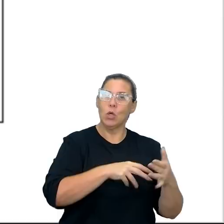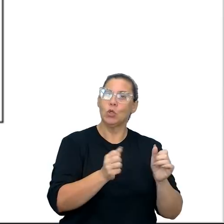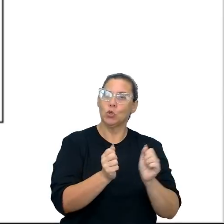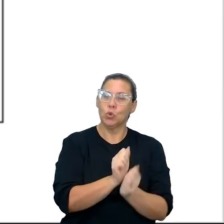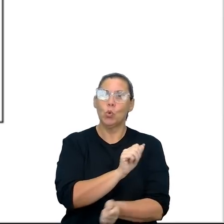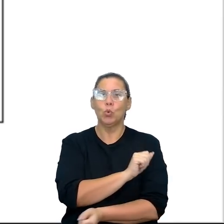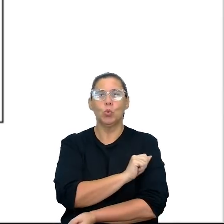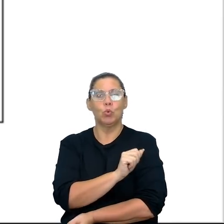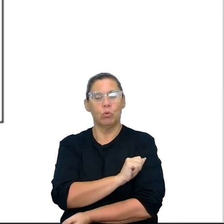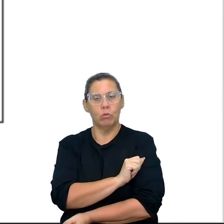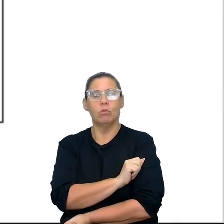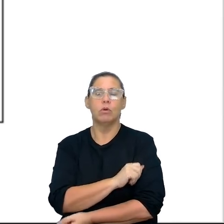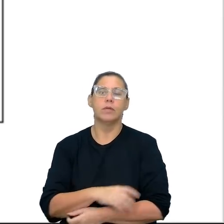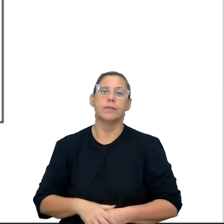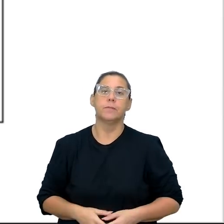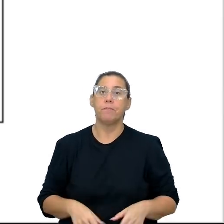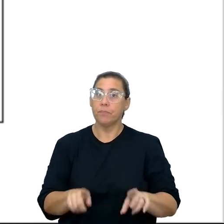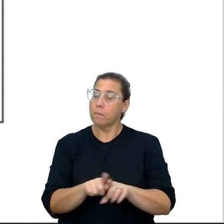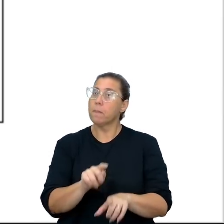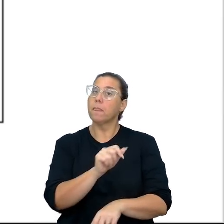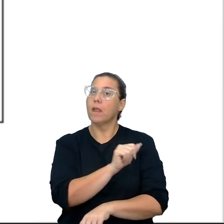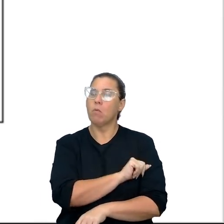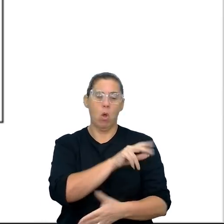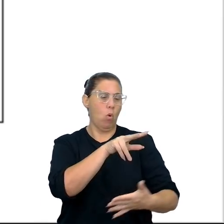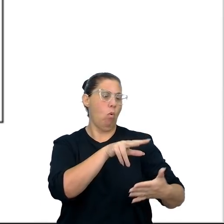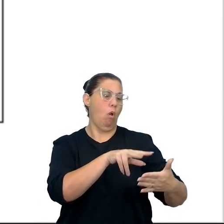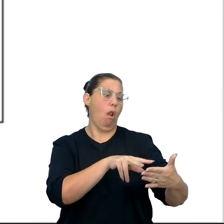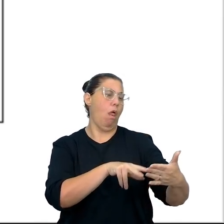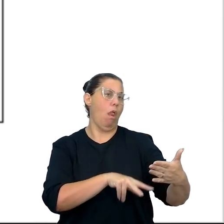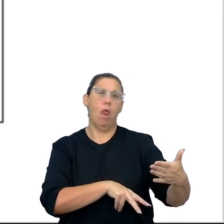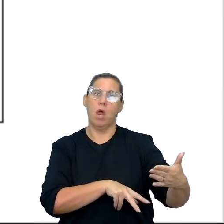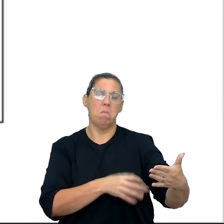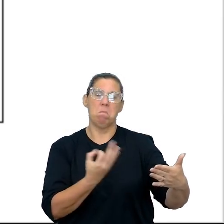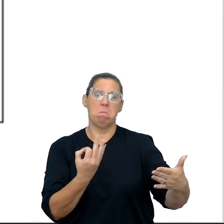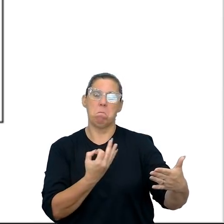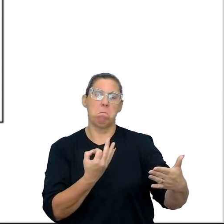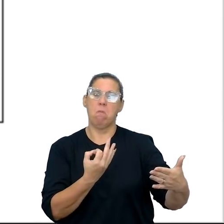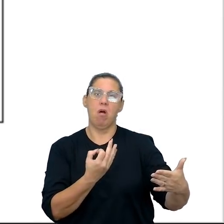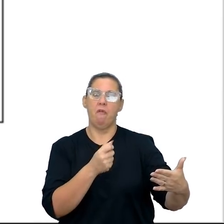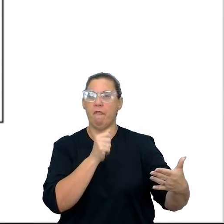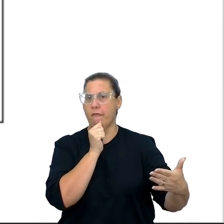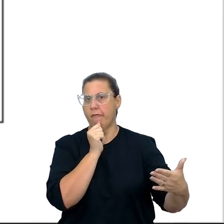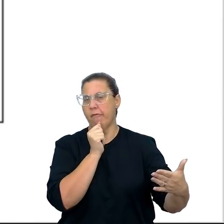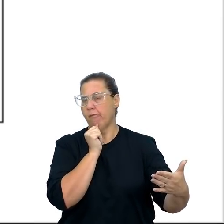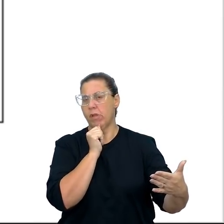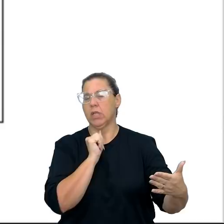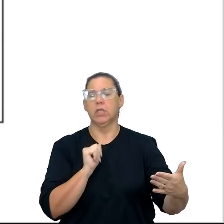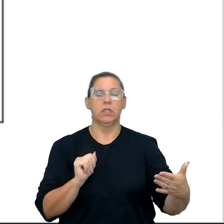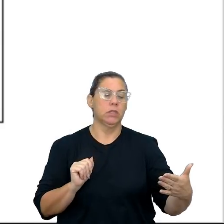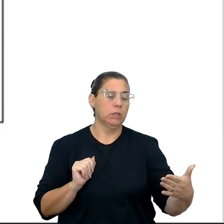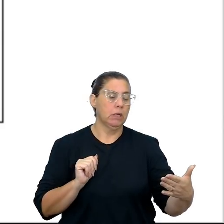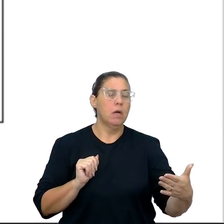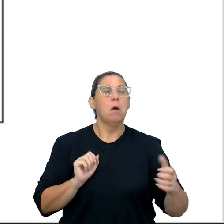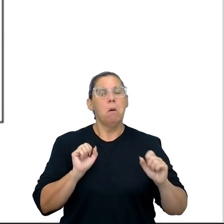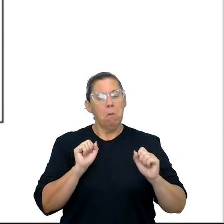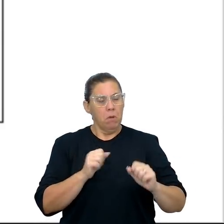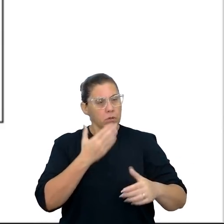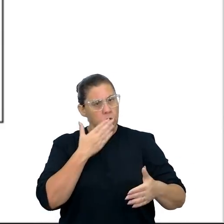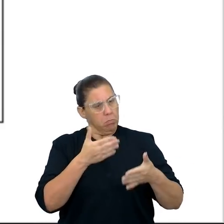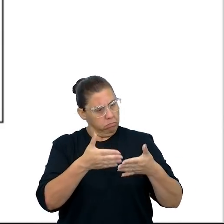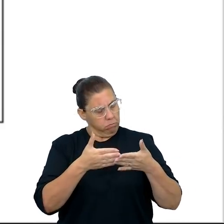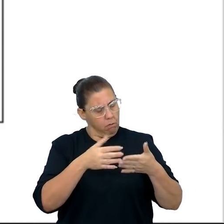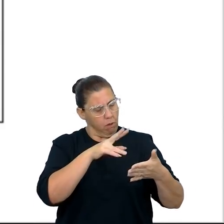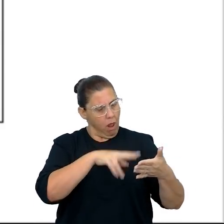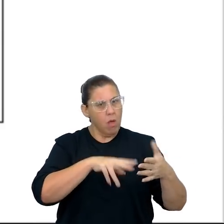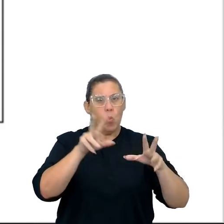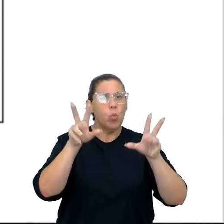né? E até aqueles alunos que não leem não estão lendo tão bem, né? Vocês podem pedir para eles lerem